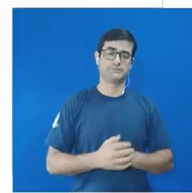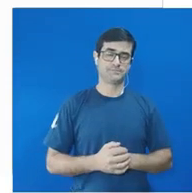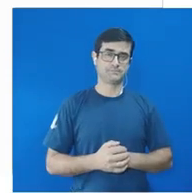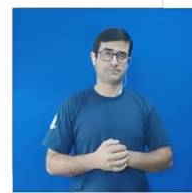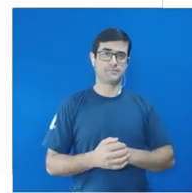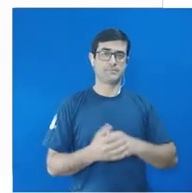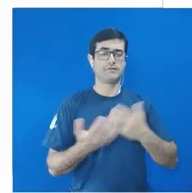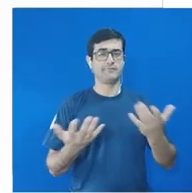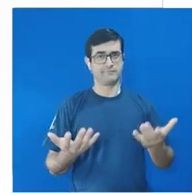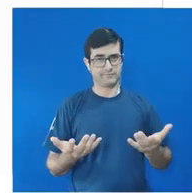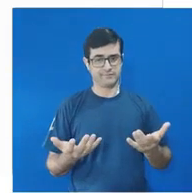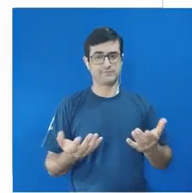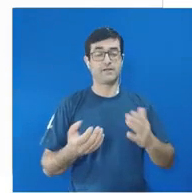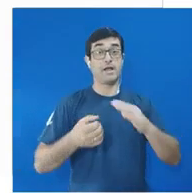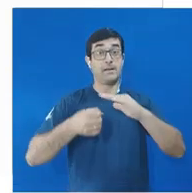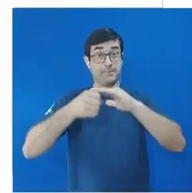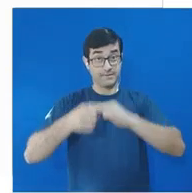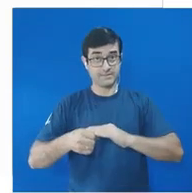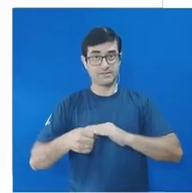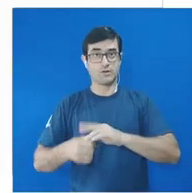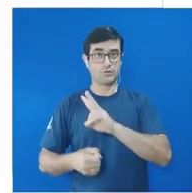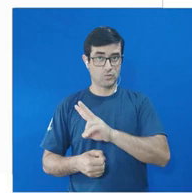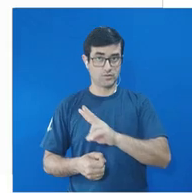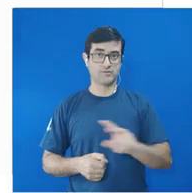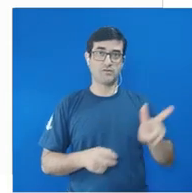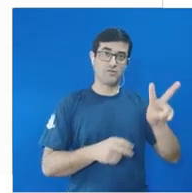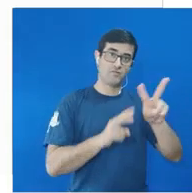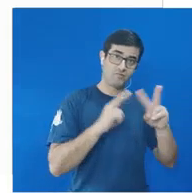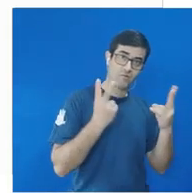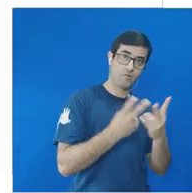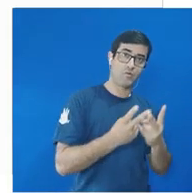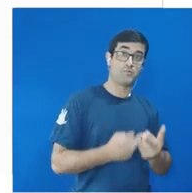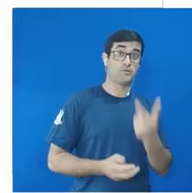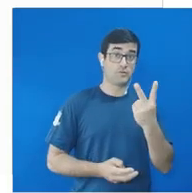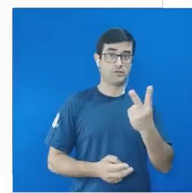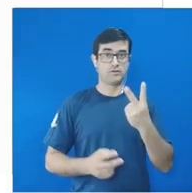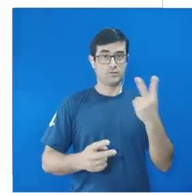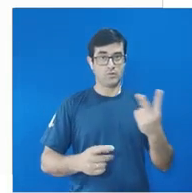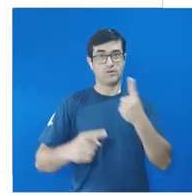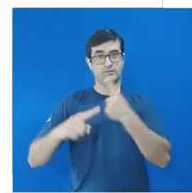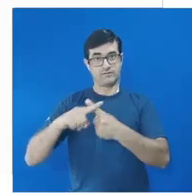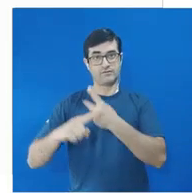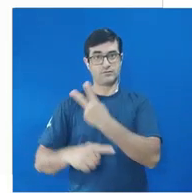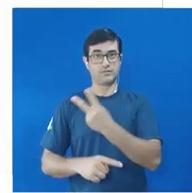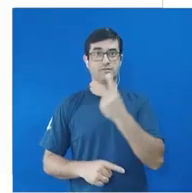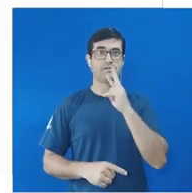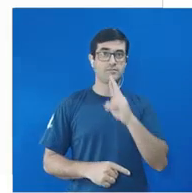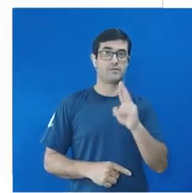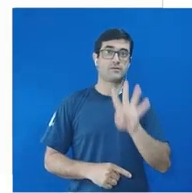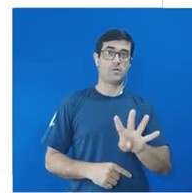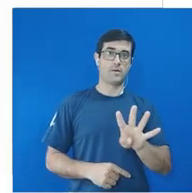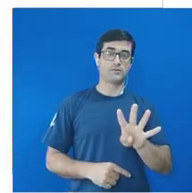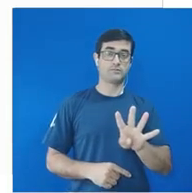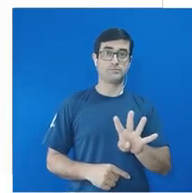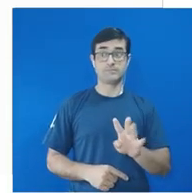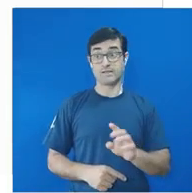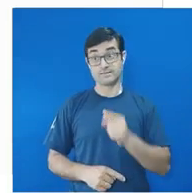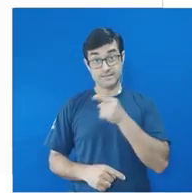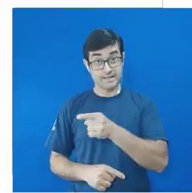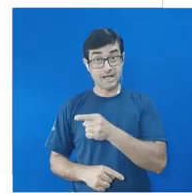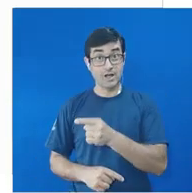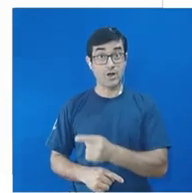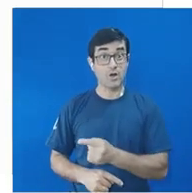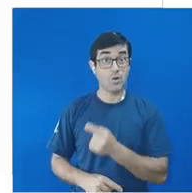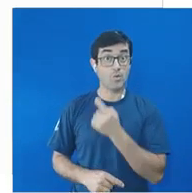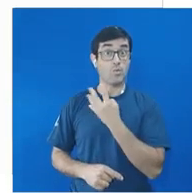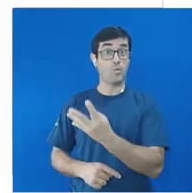volume 2. 2 vezes 2 dá 4. Agora, se eu aumentar a pressão para 4, eu tenho que diminuir o volume